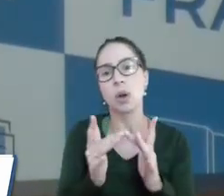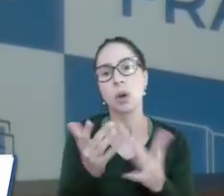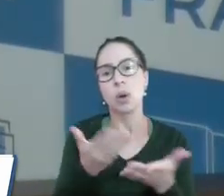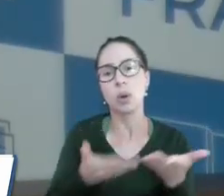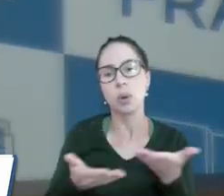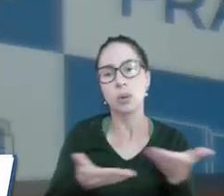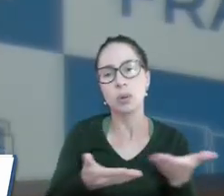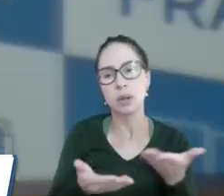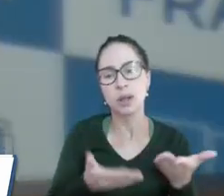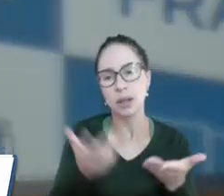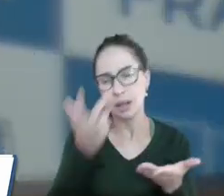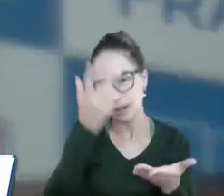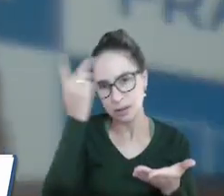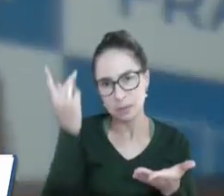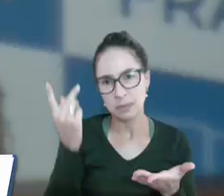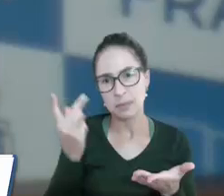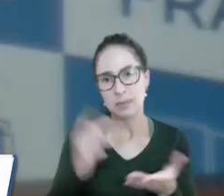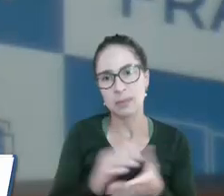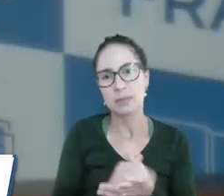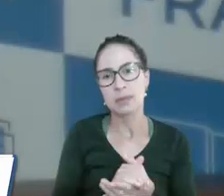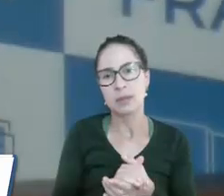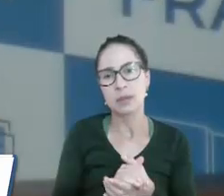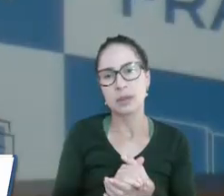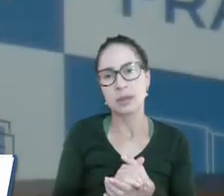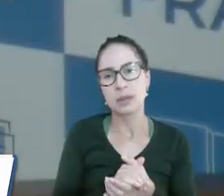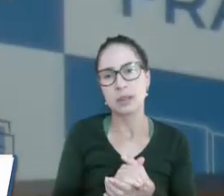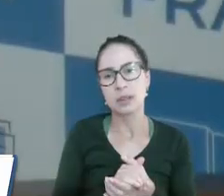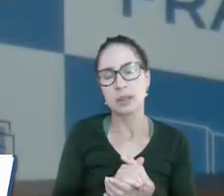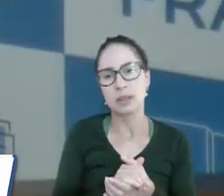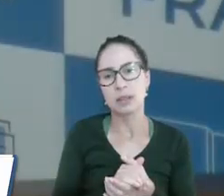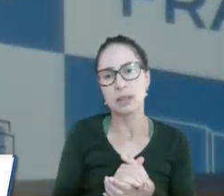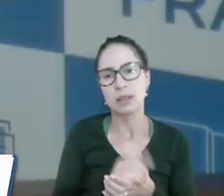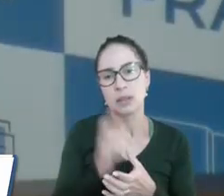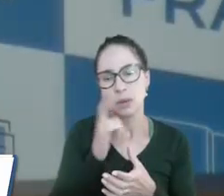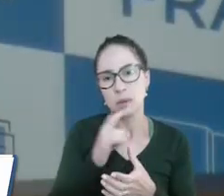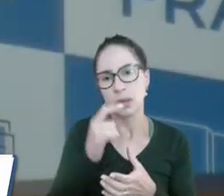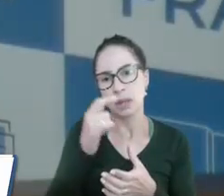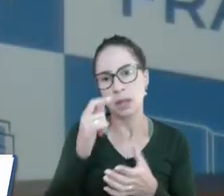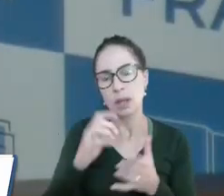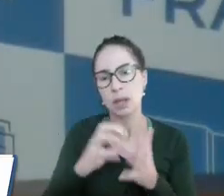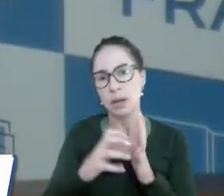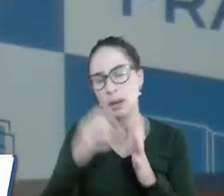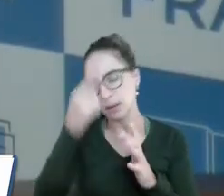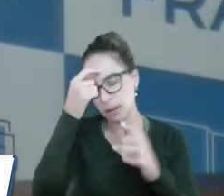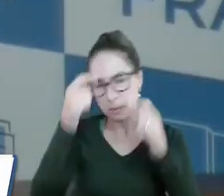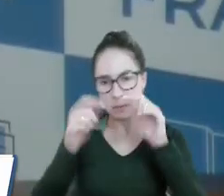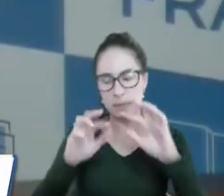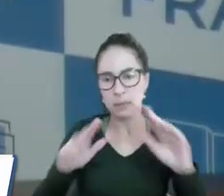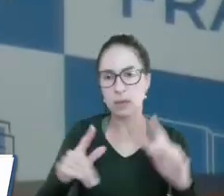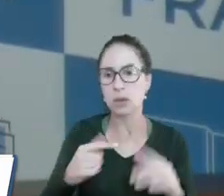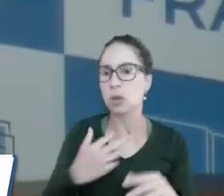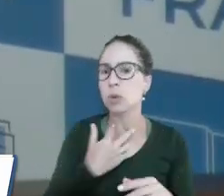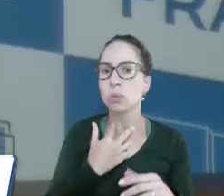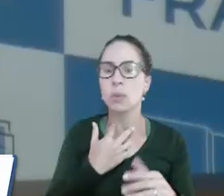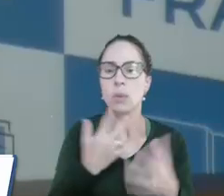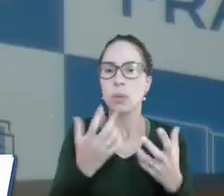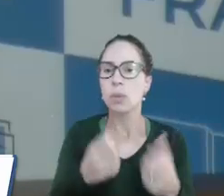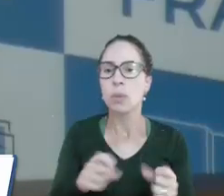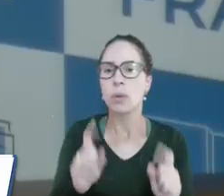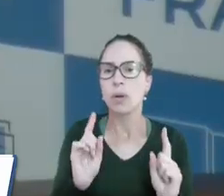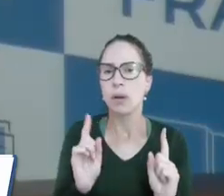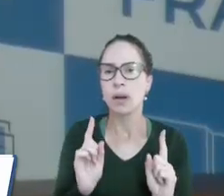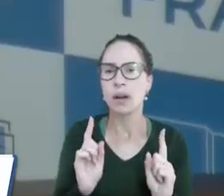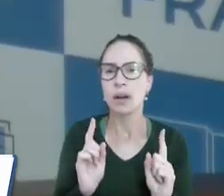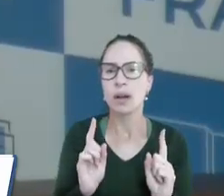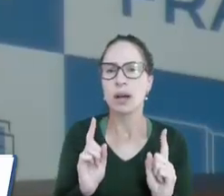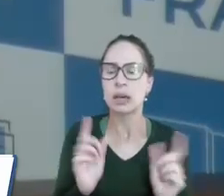tenham a diferença de ideologia. Porque não podemos já